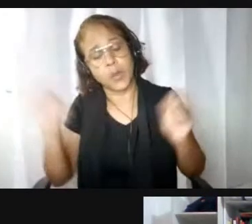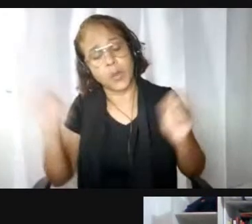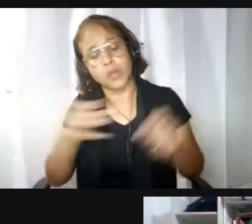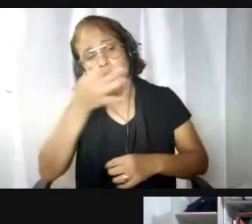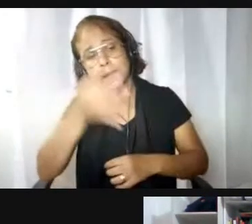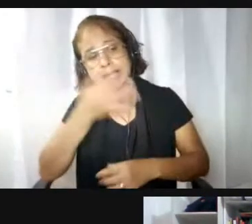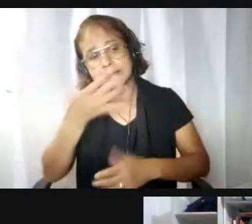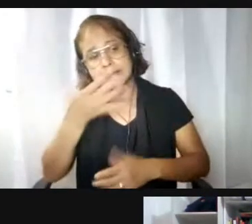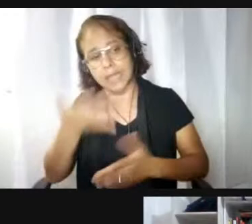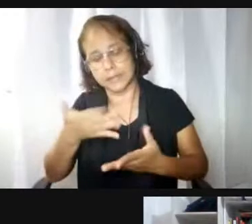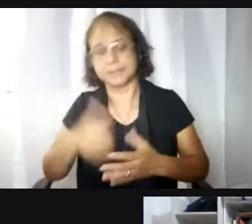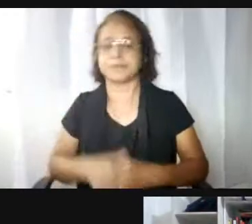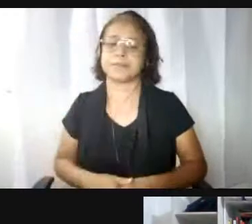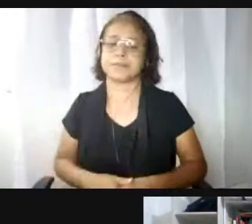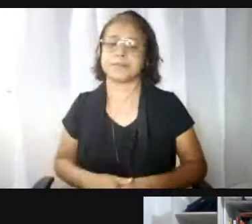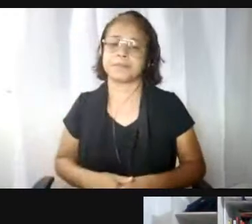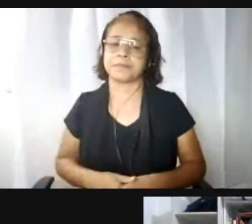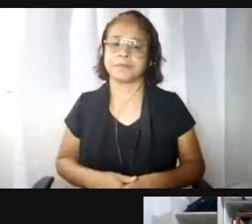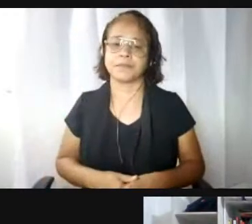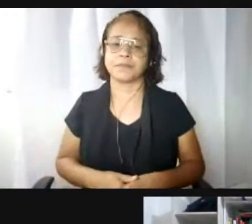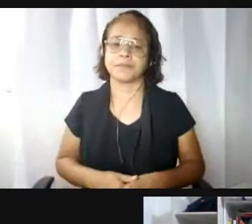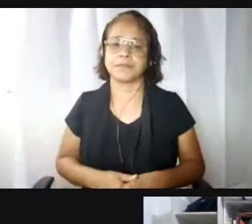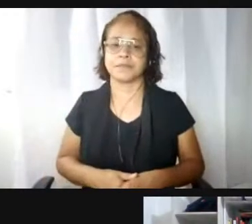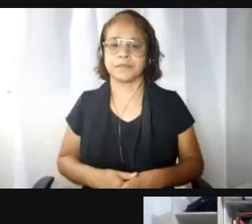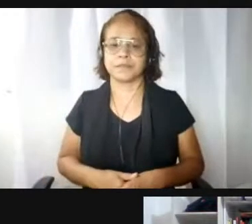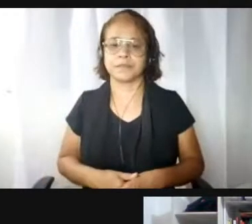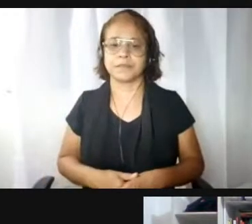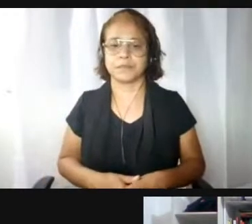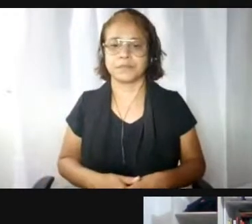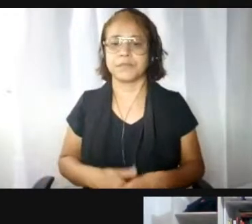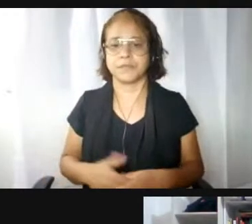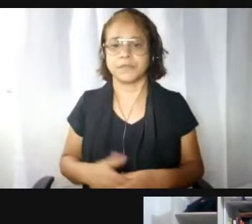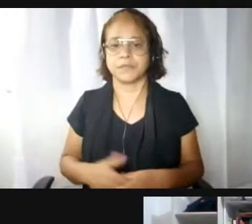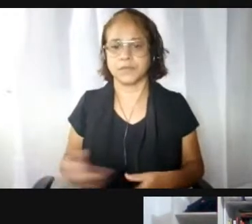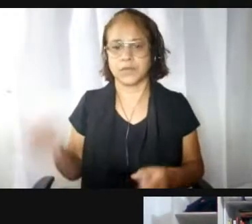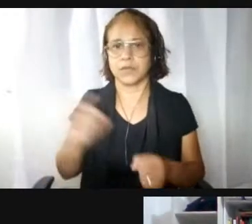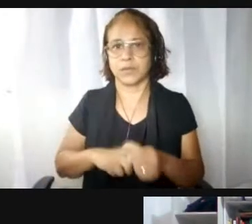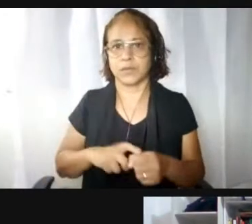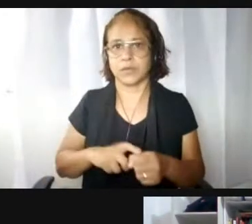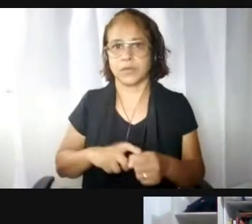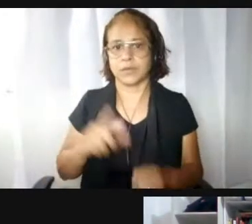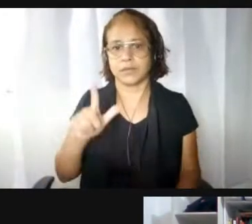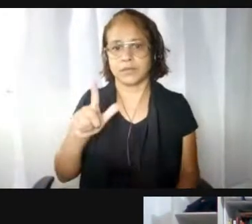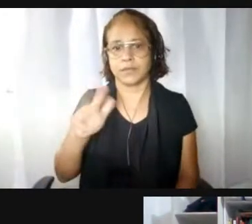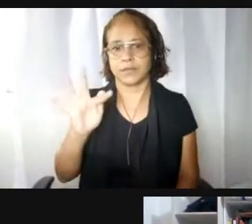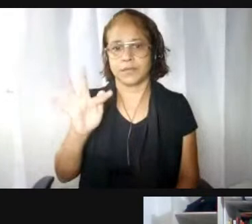então eu vou voltar lá para a do Felipe, que é a primeira. Por favor, Súria.